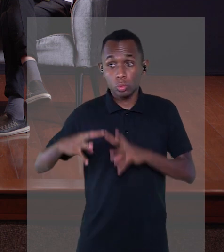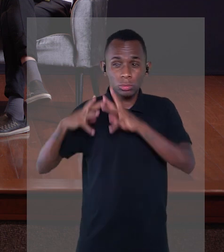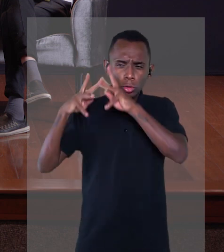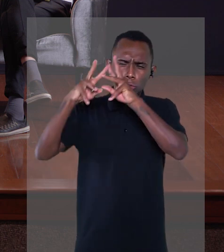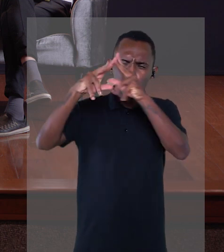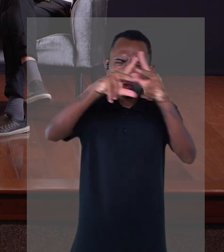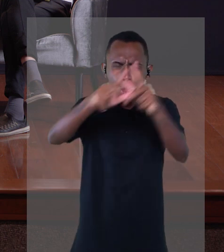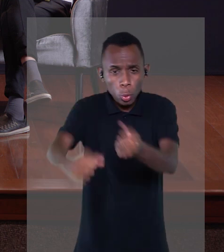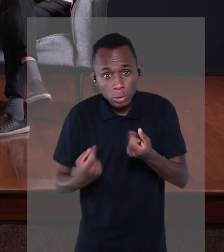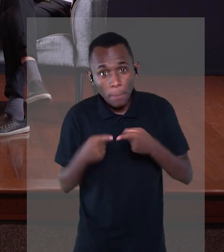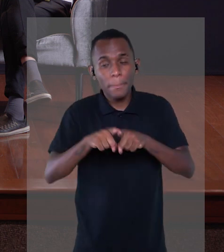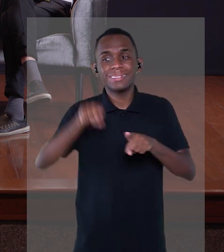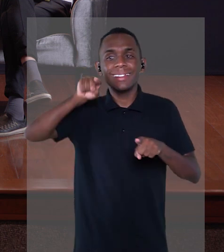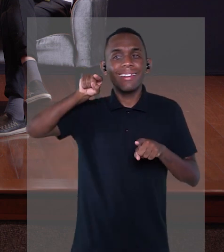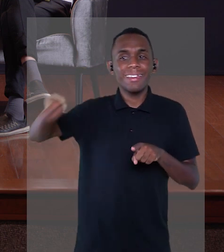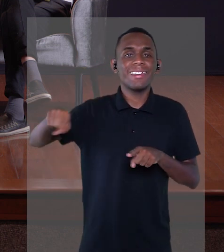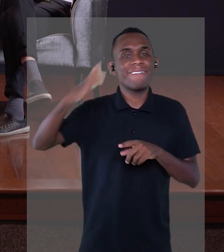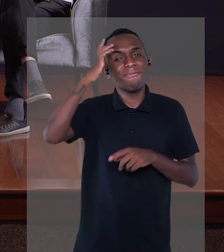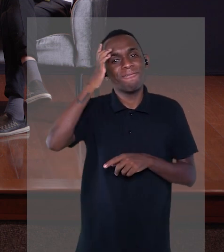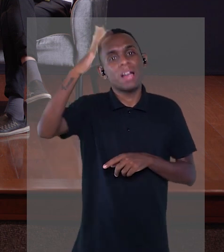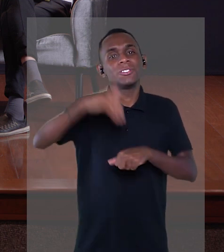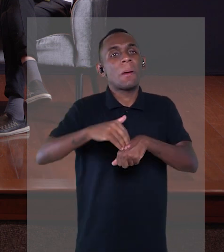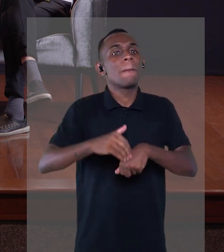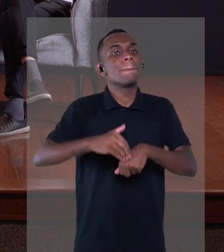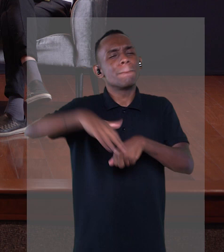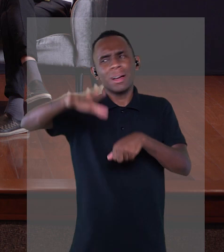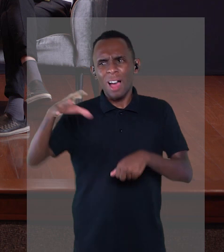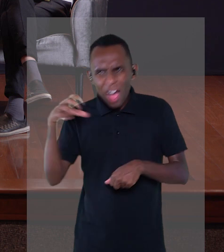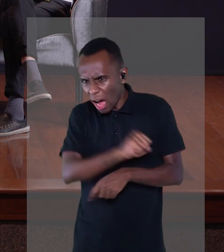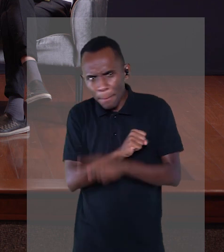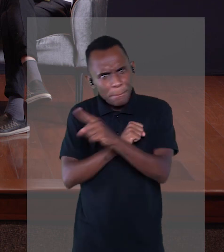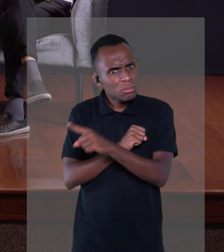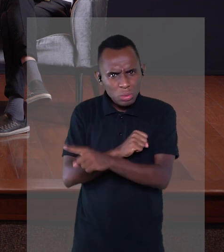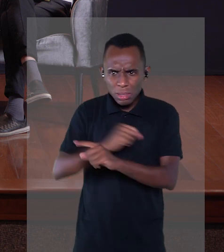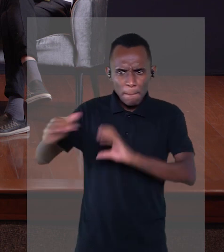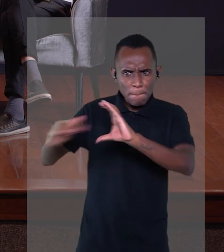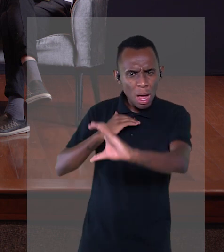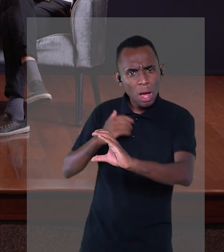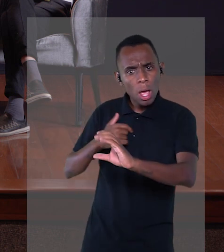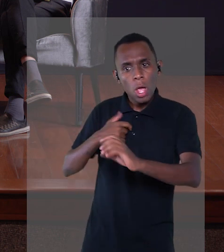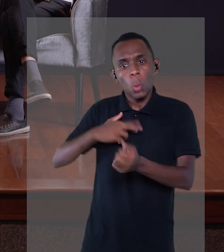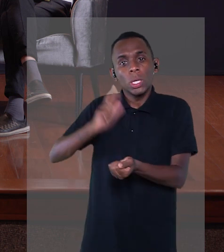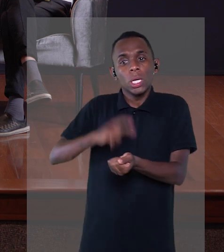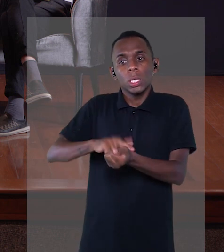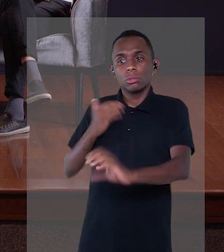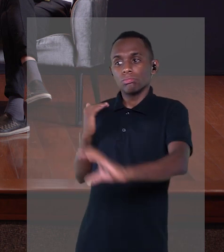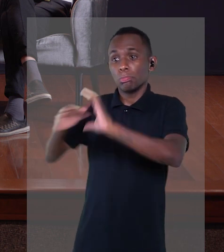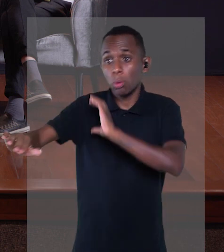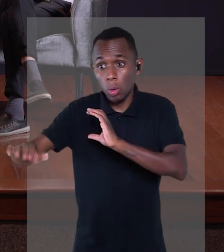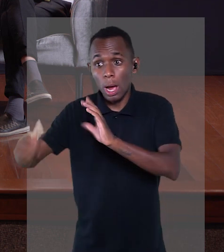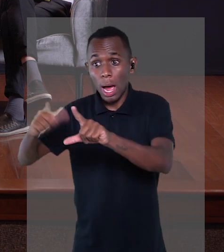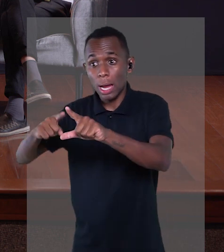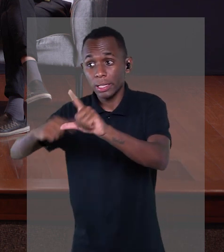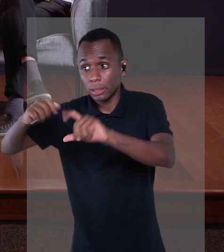meus parceiros, eu achei o Sérgio que tem mais facilidade, é muito rápido o que ele me manda. Eu mando a melodia para ele e ela vem